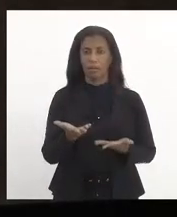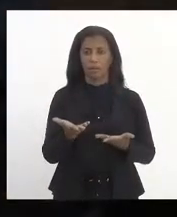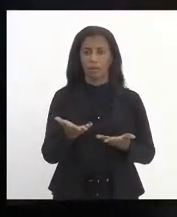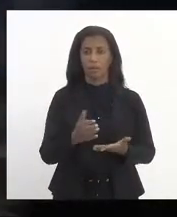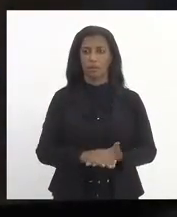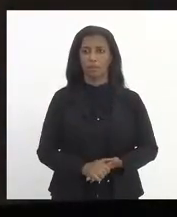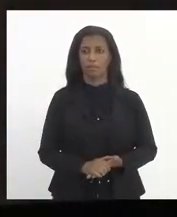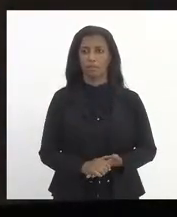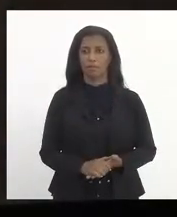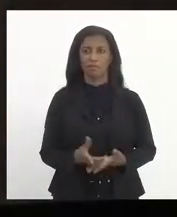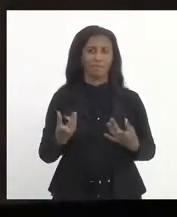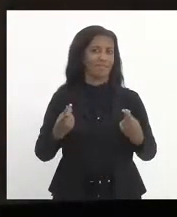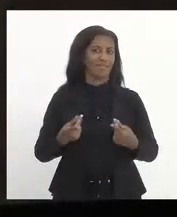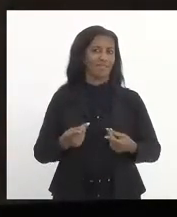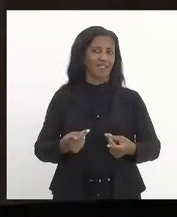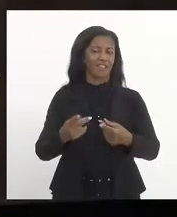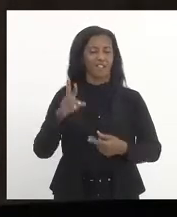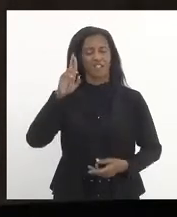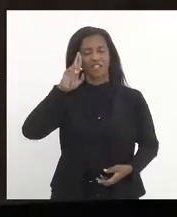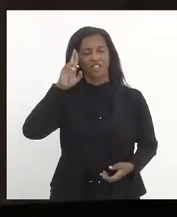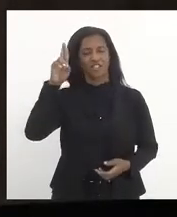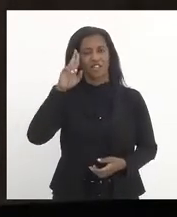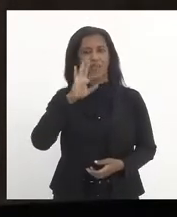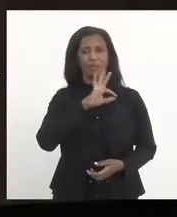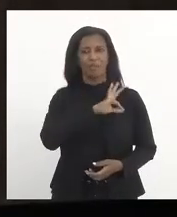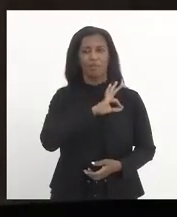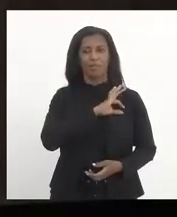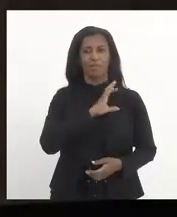a eterna e sempre chefe da Polícia Civil,